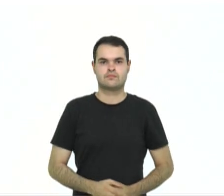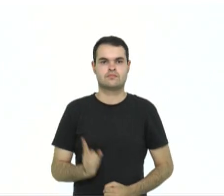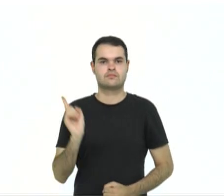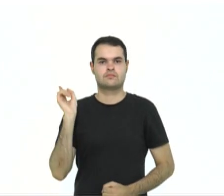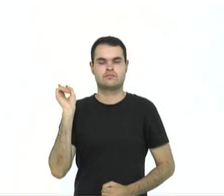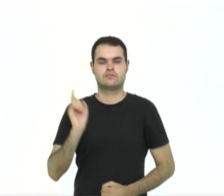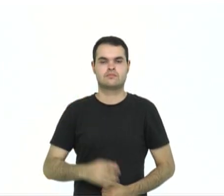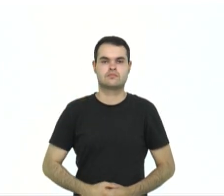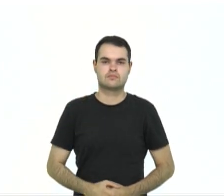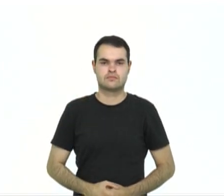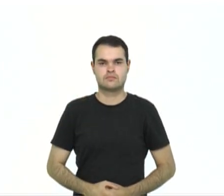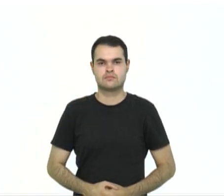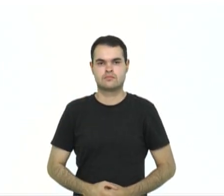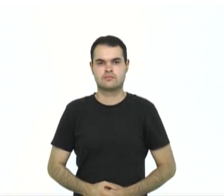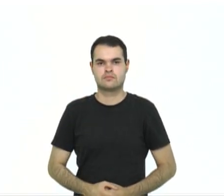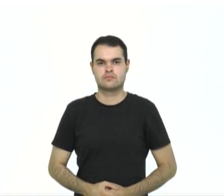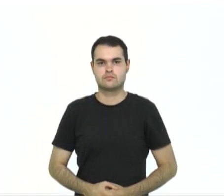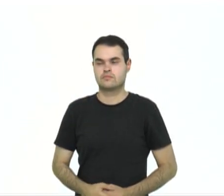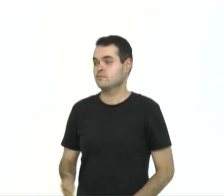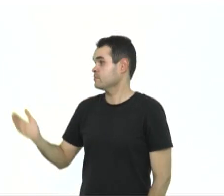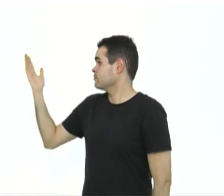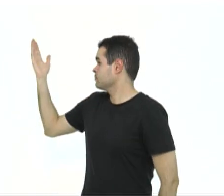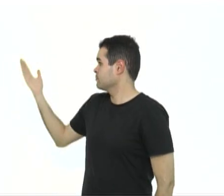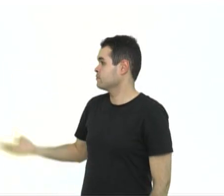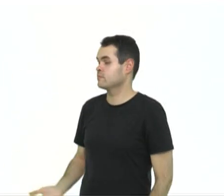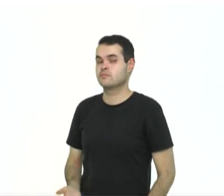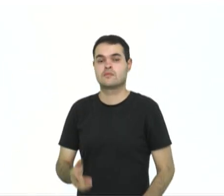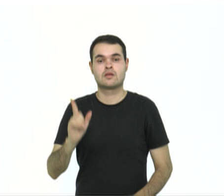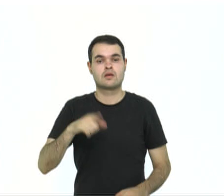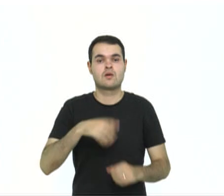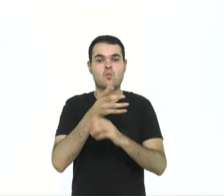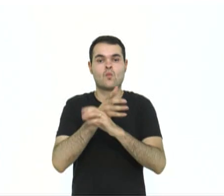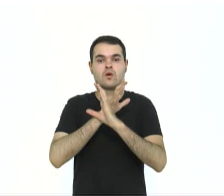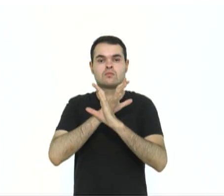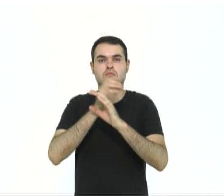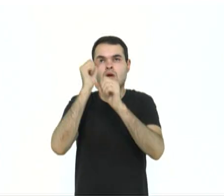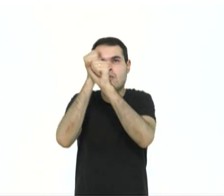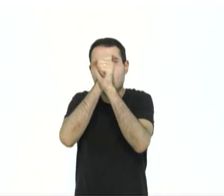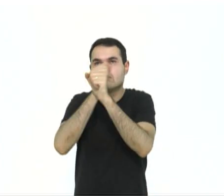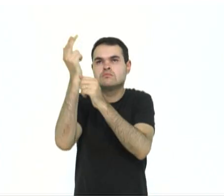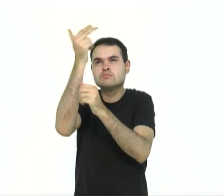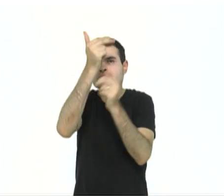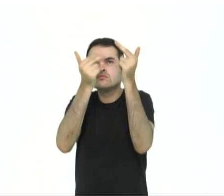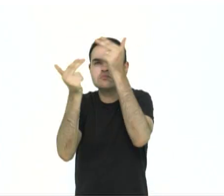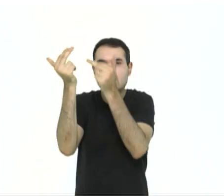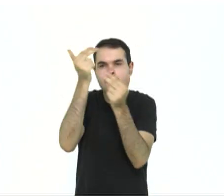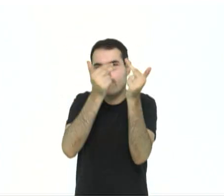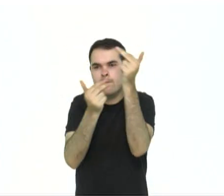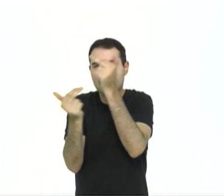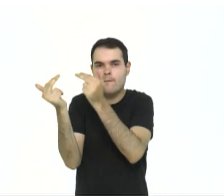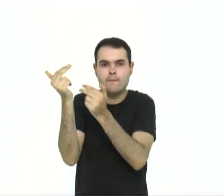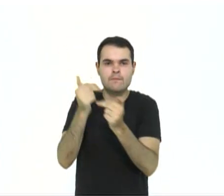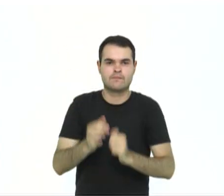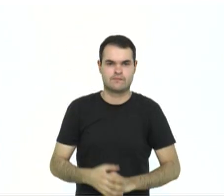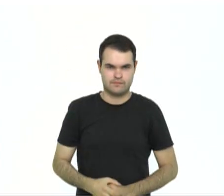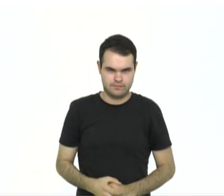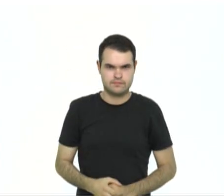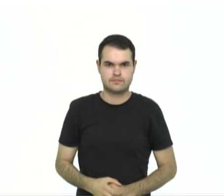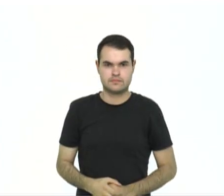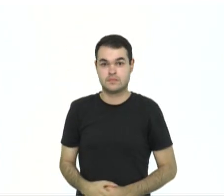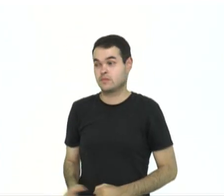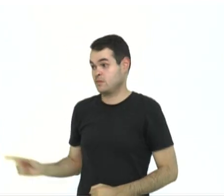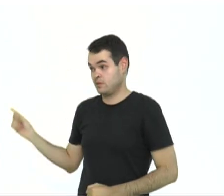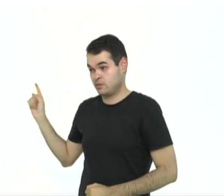aqui e aqui. E esse aqui é o esqueletinho para a construção do personagem. A partir disso aqui, a gente